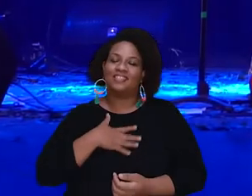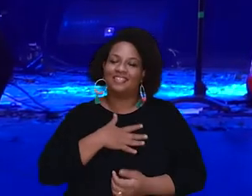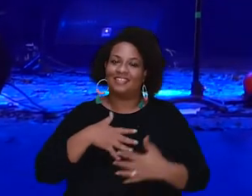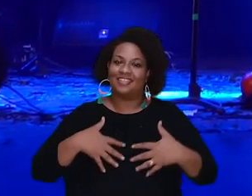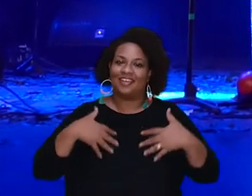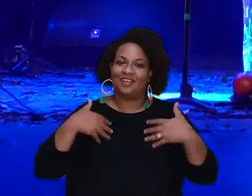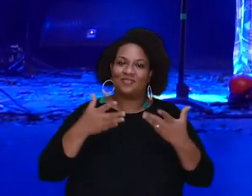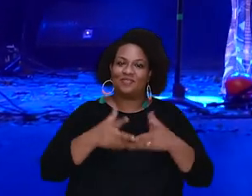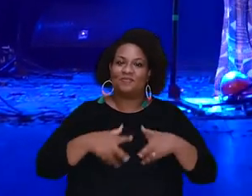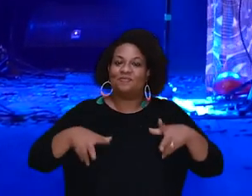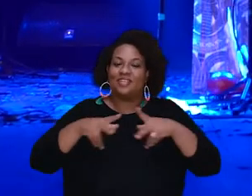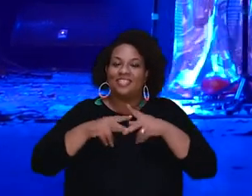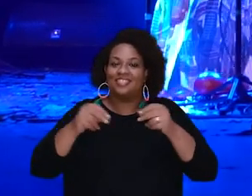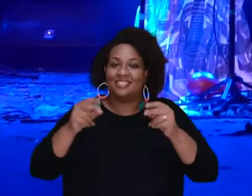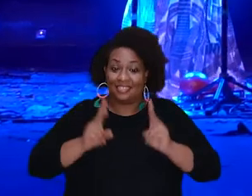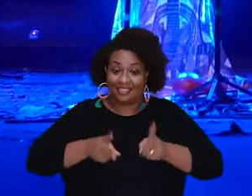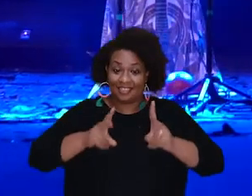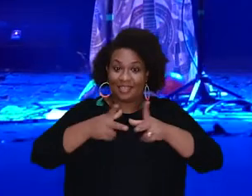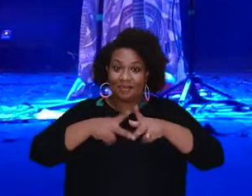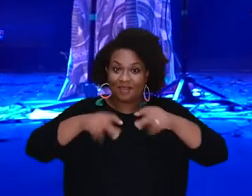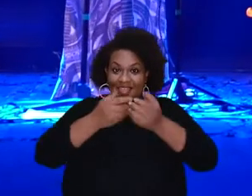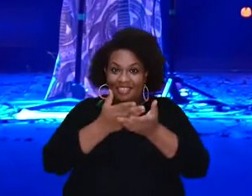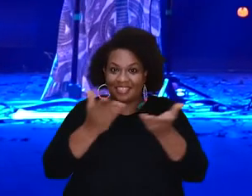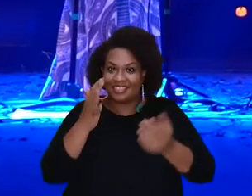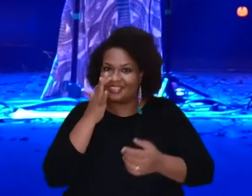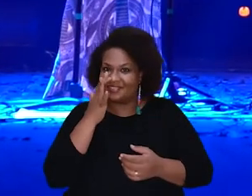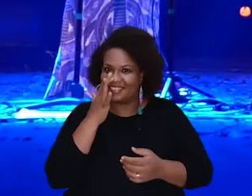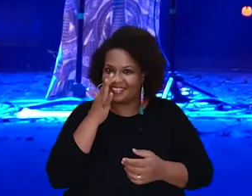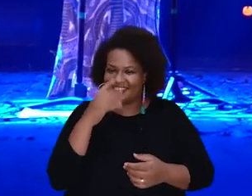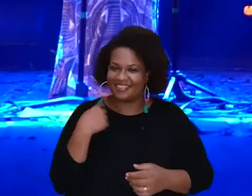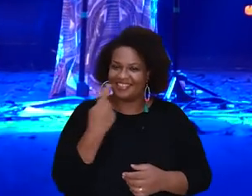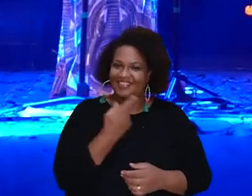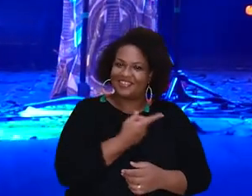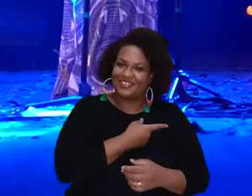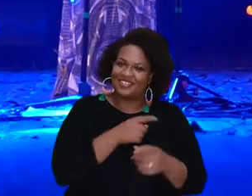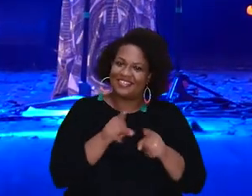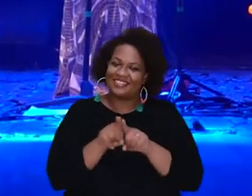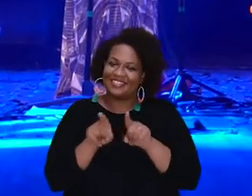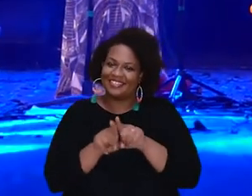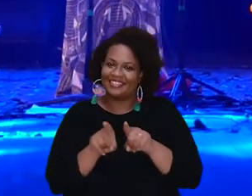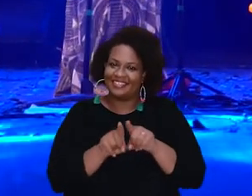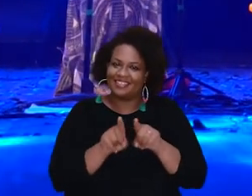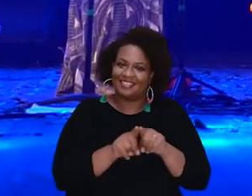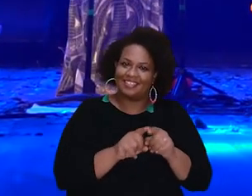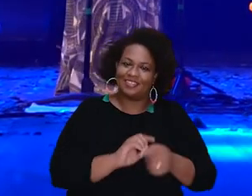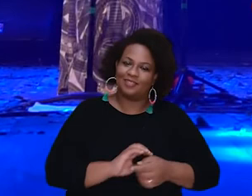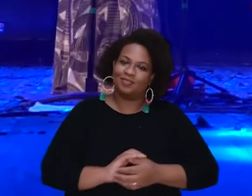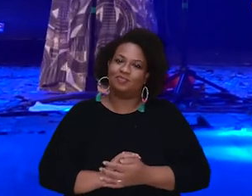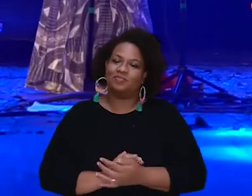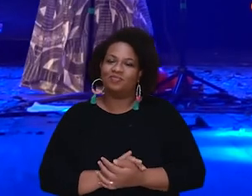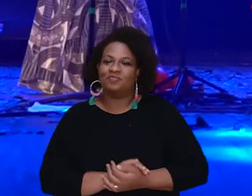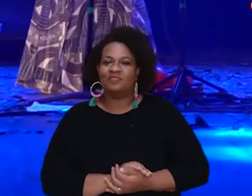Obrigada, minha irmã, pela honra, viu? Um grande presente. Que seja um presente para quem também vai estar assistindo a gente com